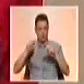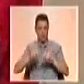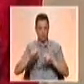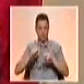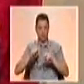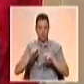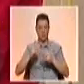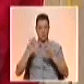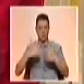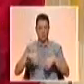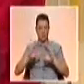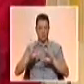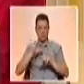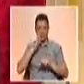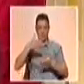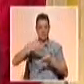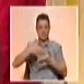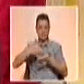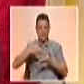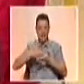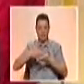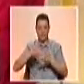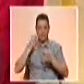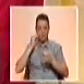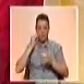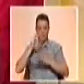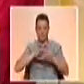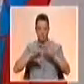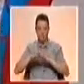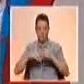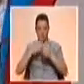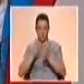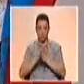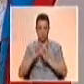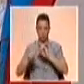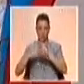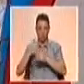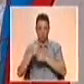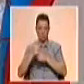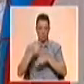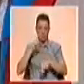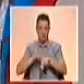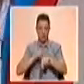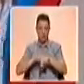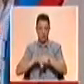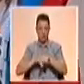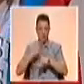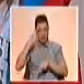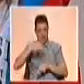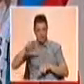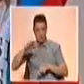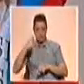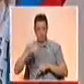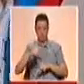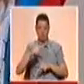sido. No caso de Serralves, como é que vão assinalar isto então? Como todos os outros. Tudo desligado? Naquela hora, imagino que se tenha